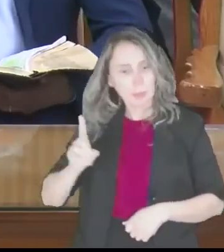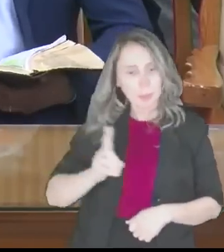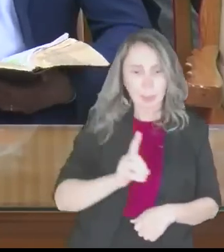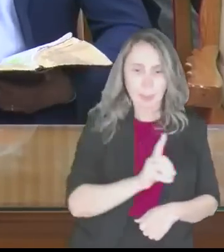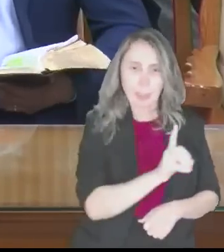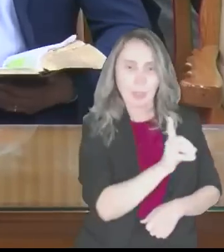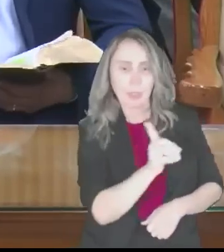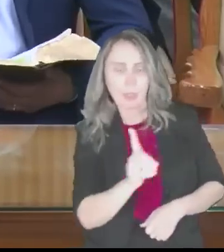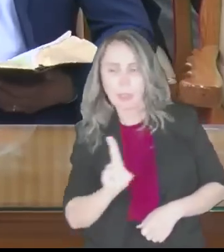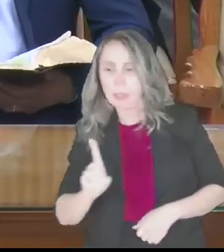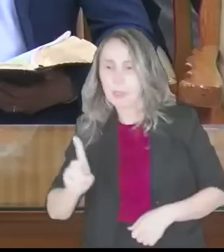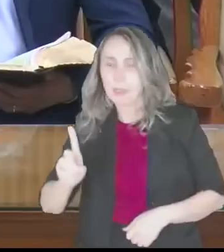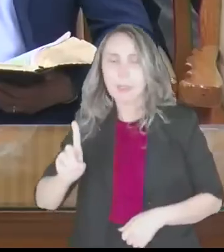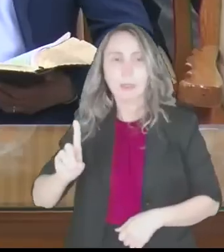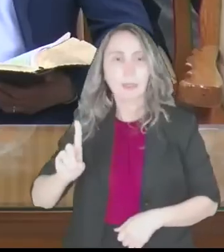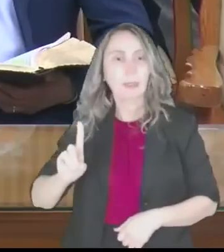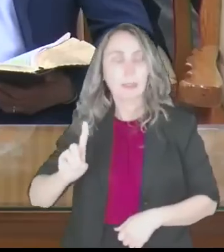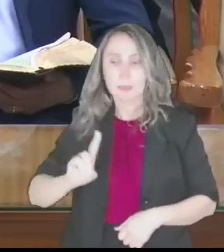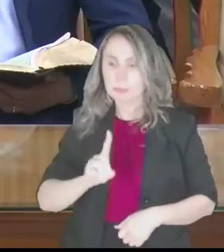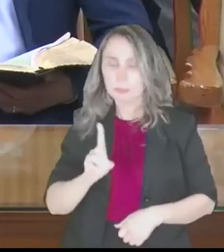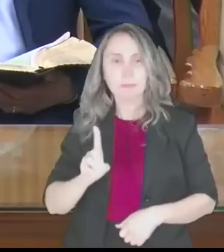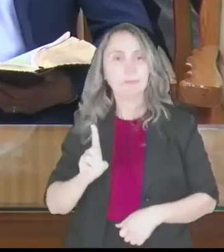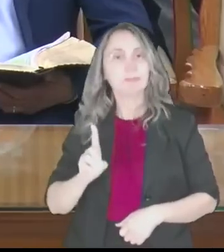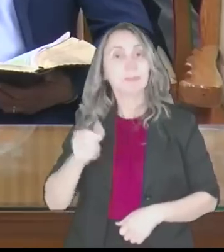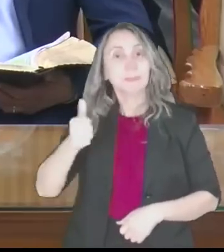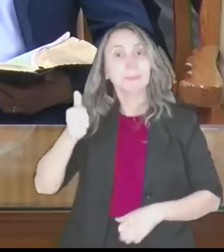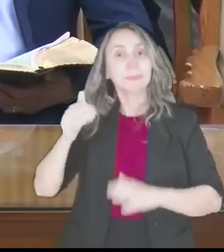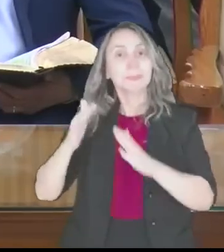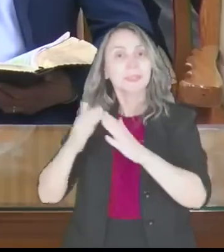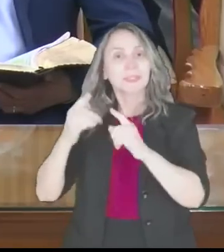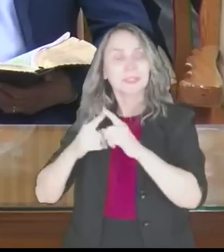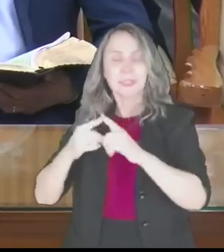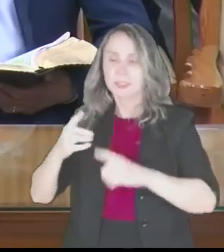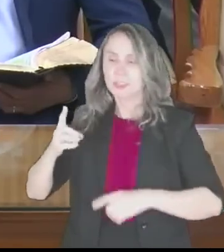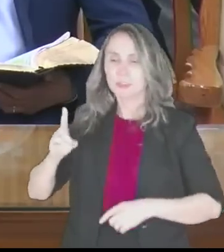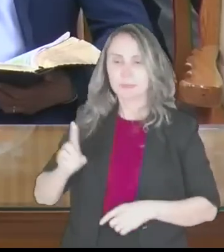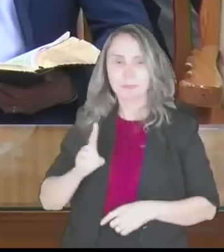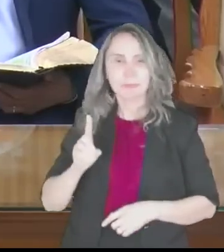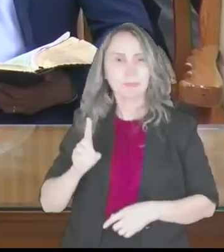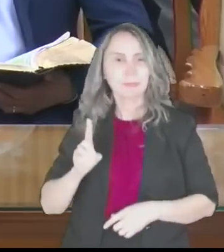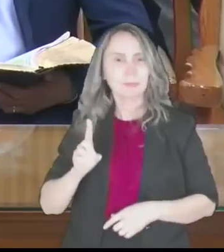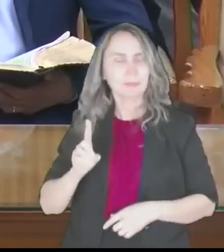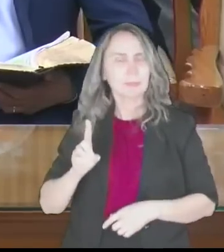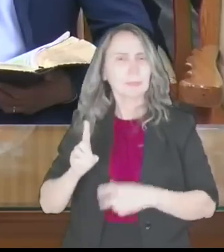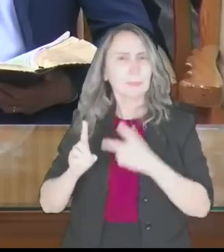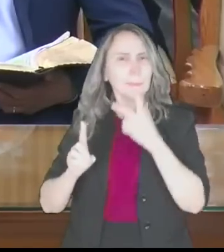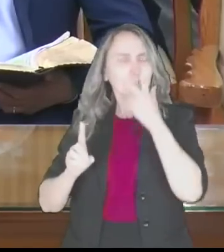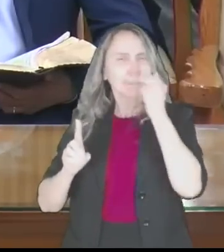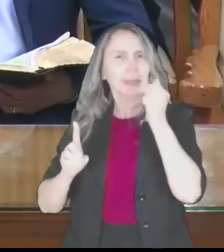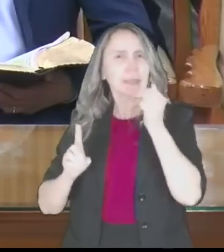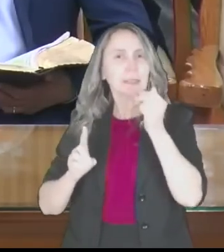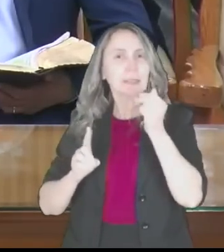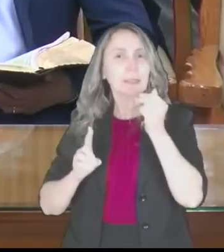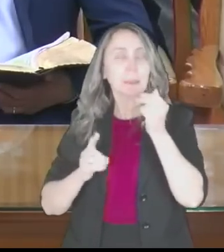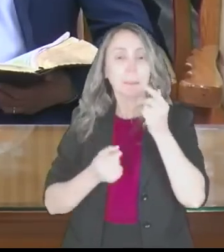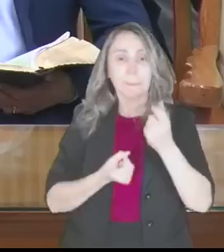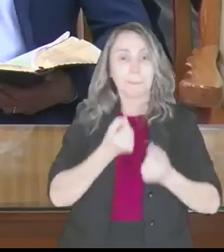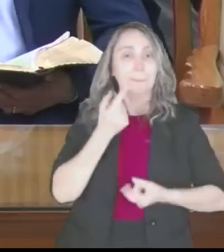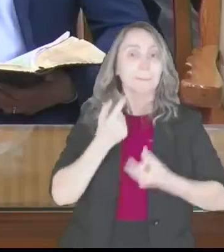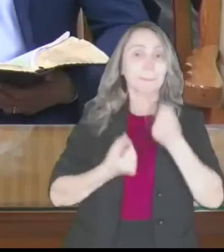E o homem passava na primeira igreja. Quando ele passava na primeira igreja, como se fosse pipocas quando salta do caco. A